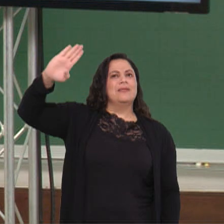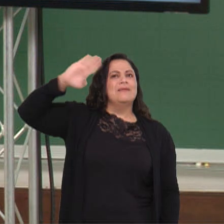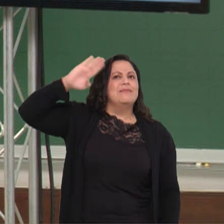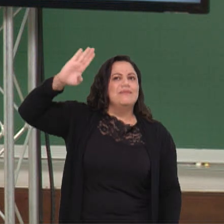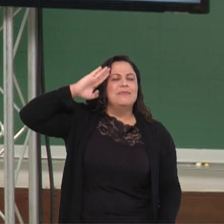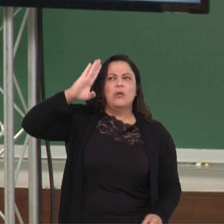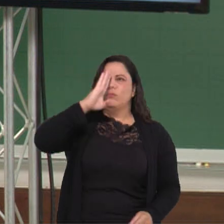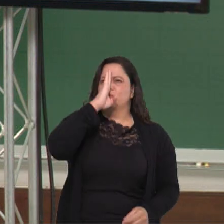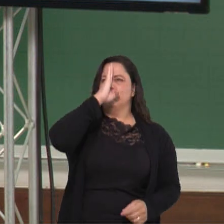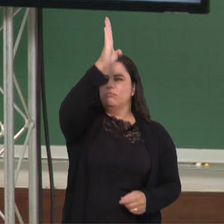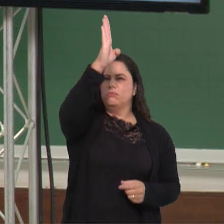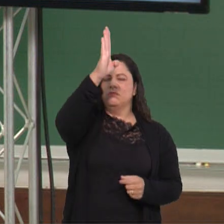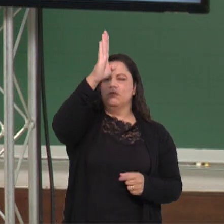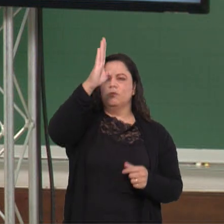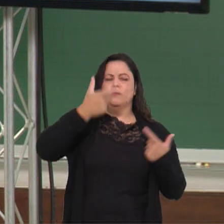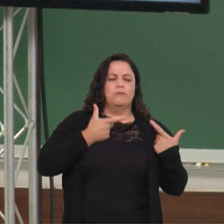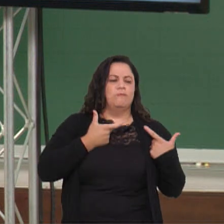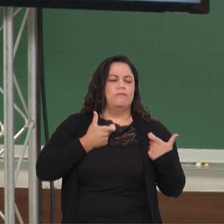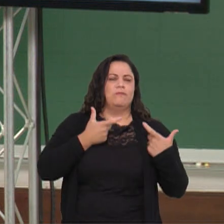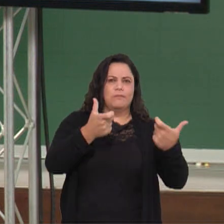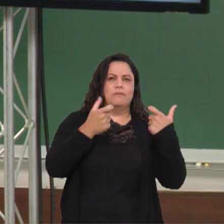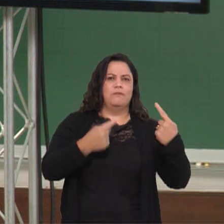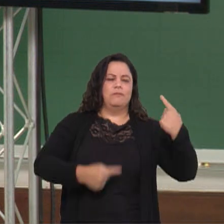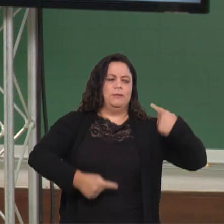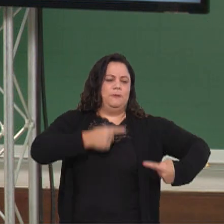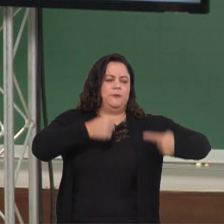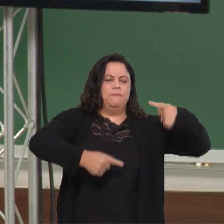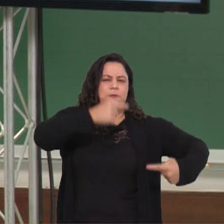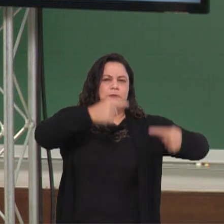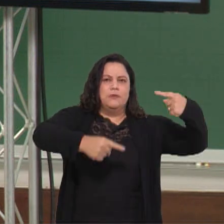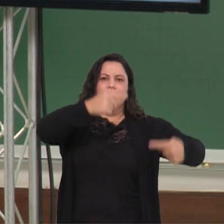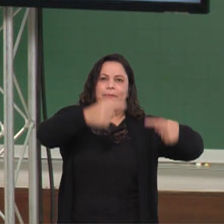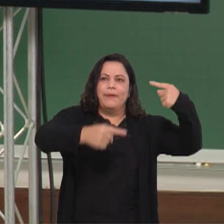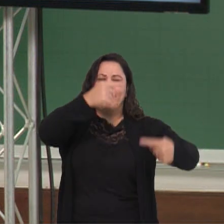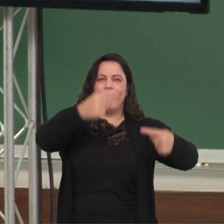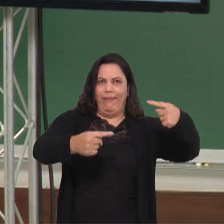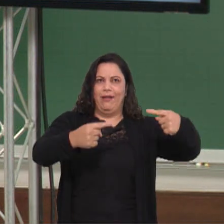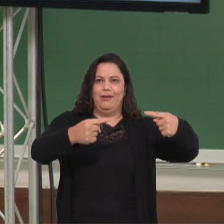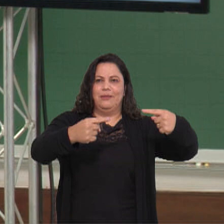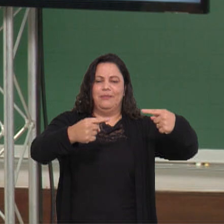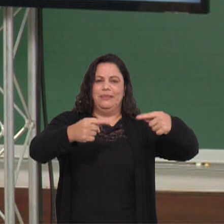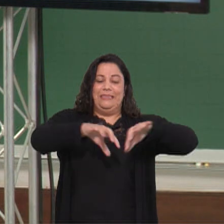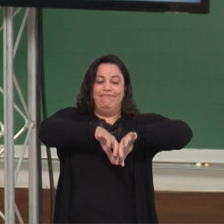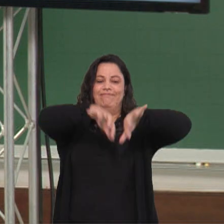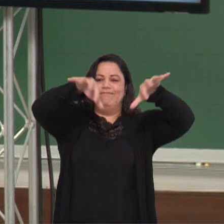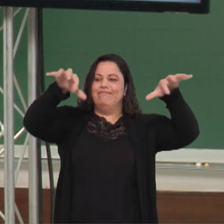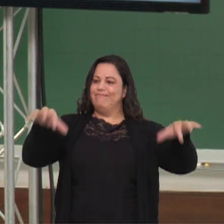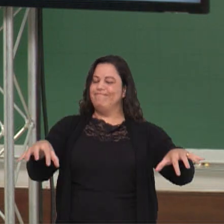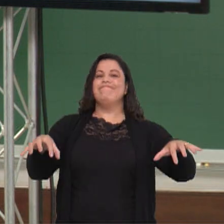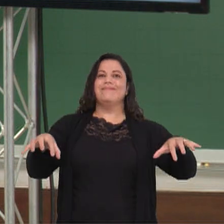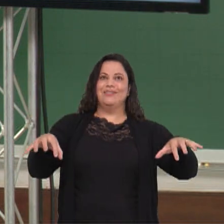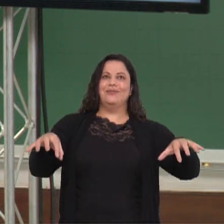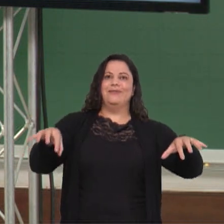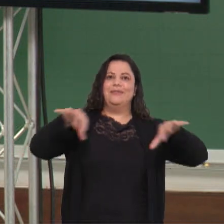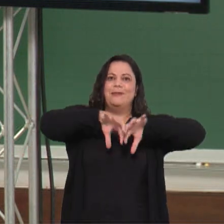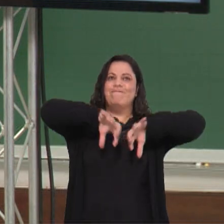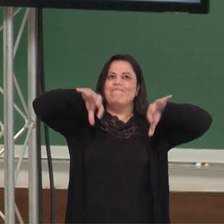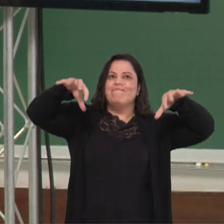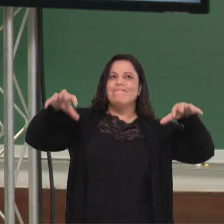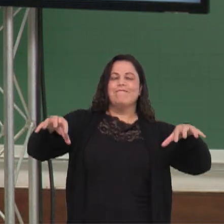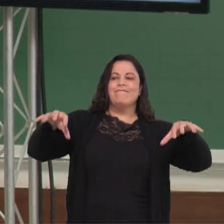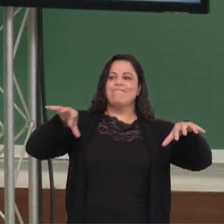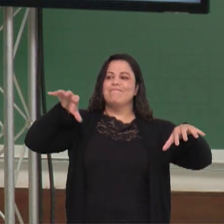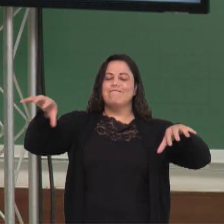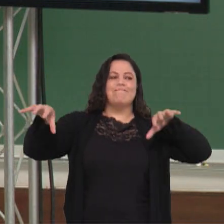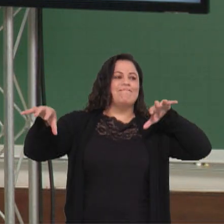Alexandre começam a disputar o poder entre si e isso acaba dividindo o império. Com a divisão do império, nós temos